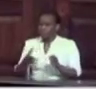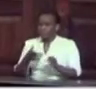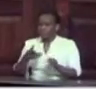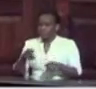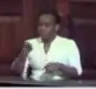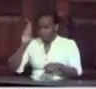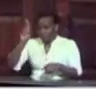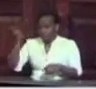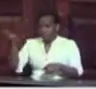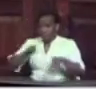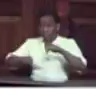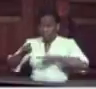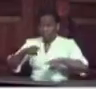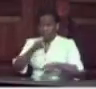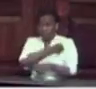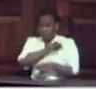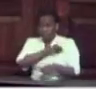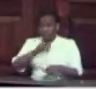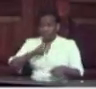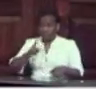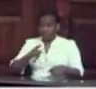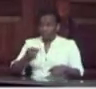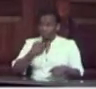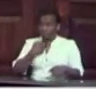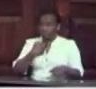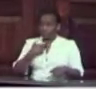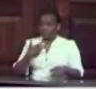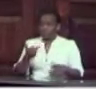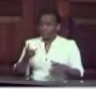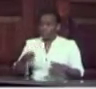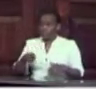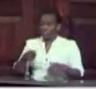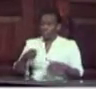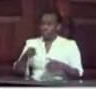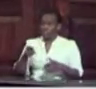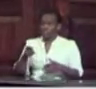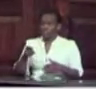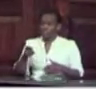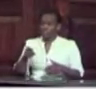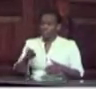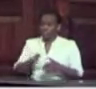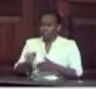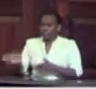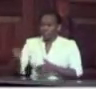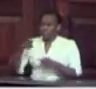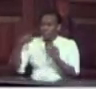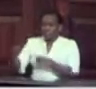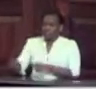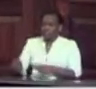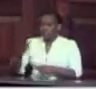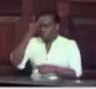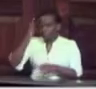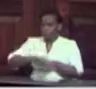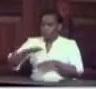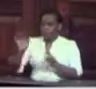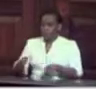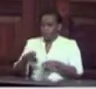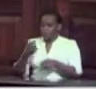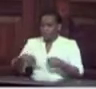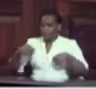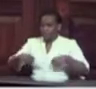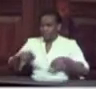gestão que enfrenta o Rio de Janeiro, não pode ser certamente pelo caminho atingir aqueles que mais precisam, as parcelas